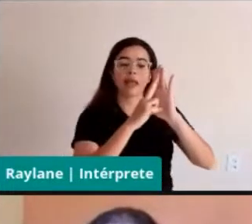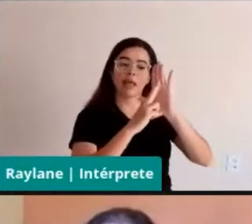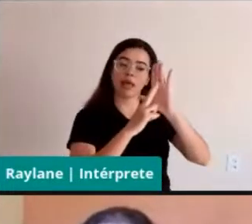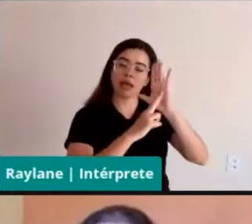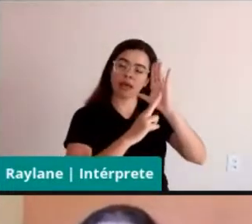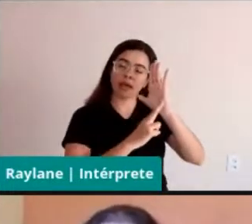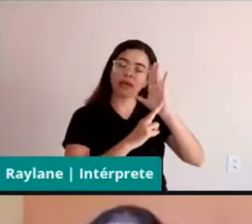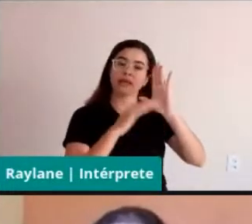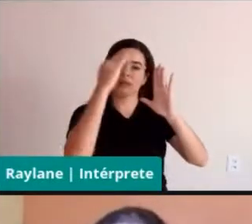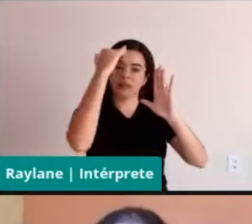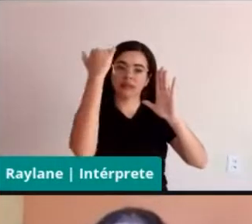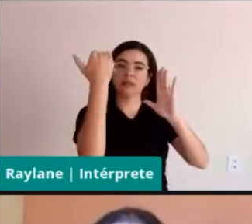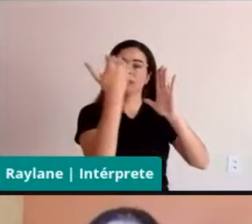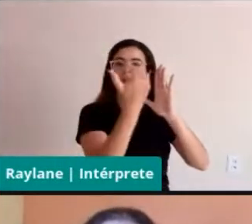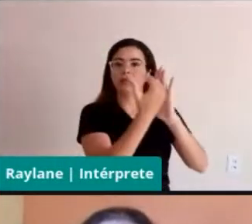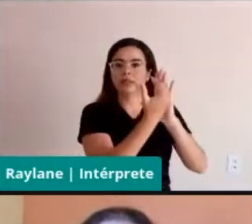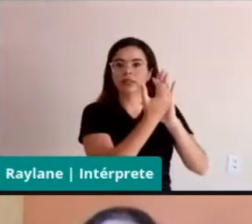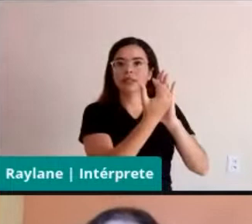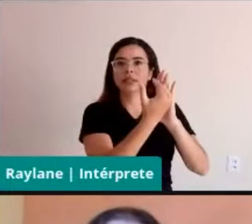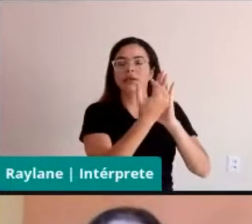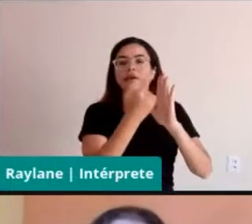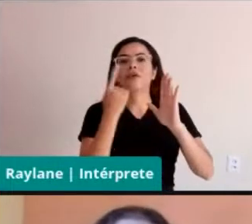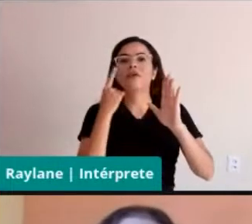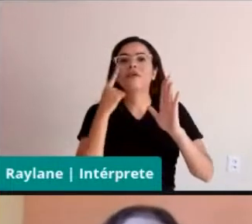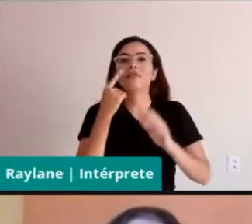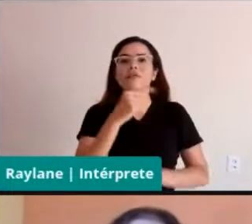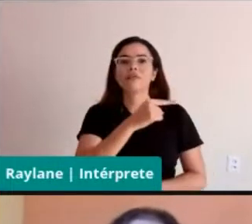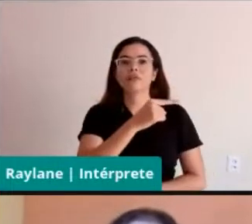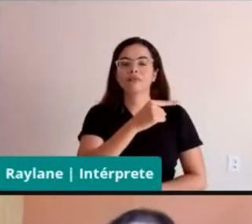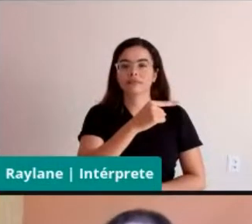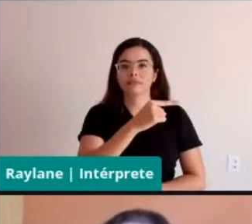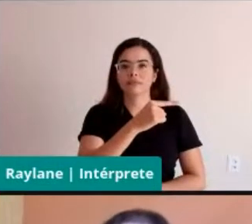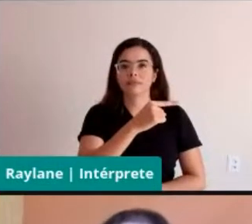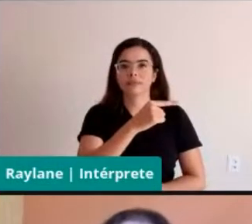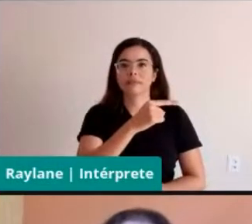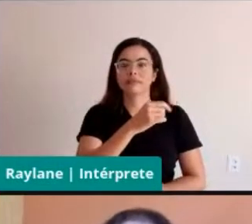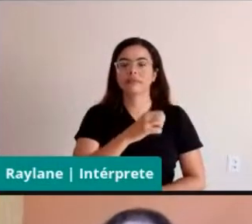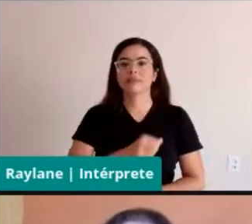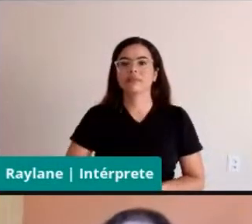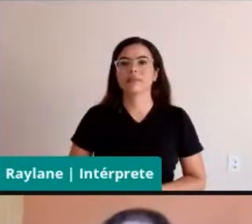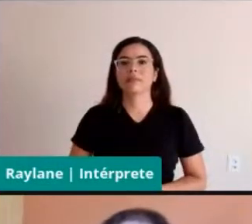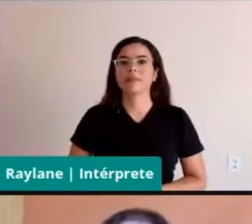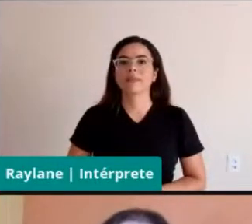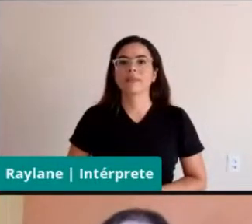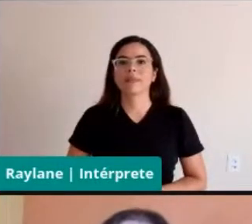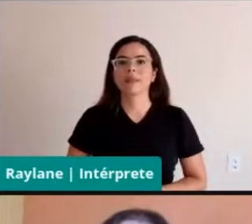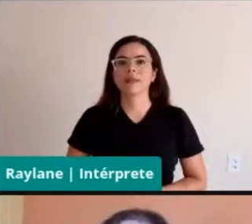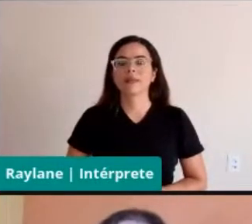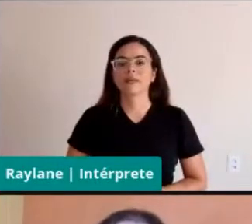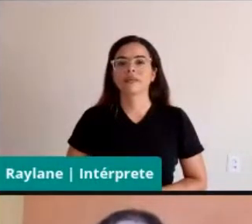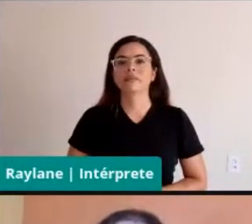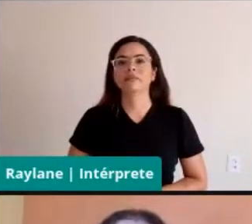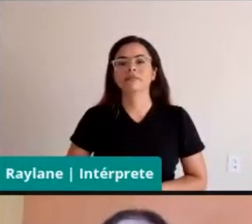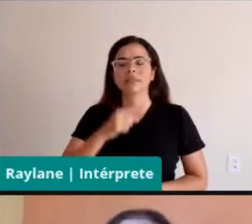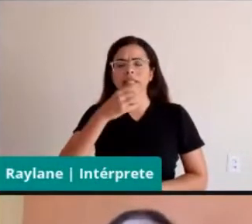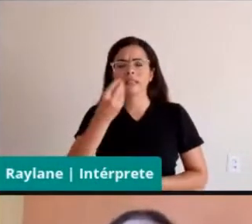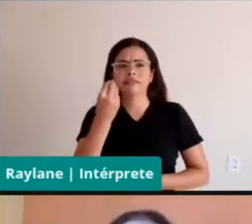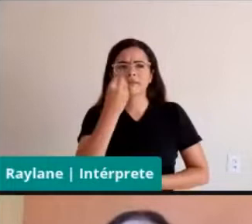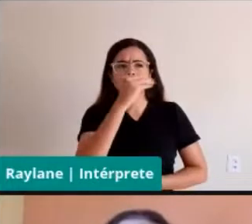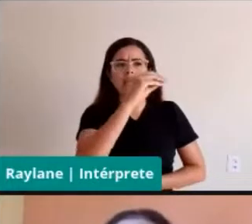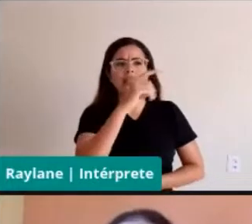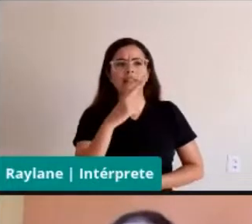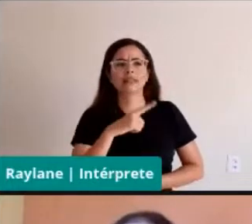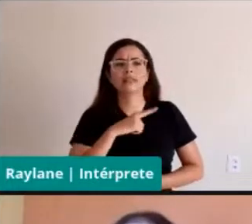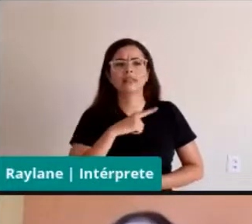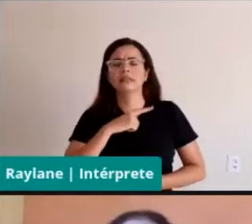Dragons, desse livro que está aparecendo mais destacado, e nele, basicamente, o mestre vai descrever o